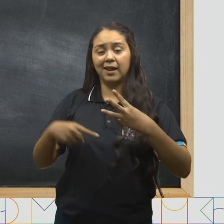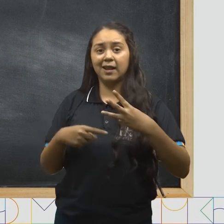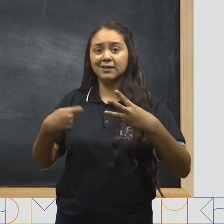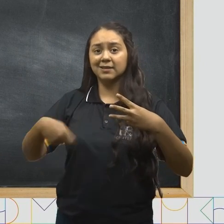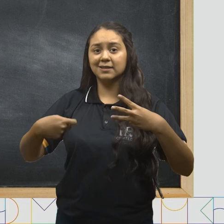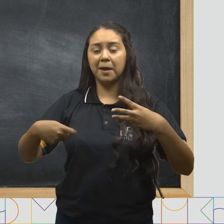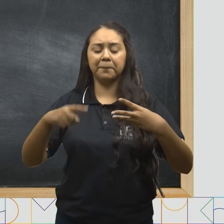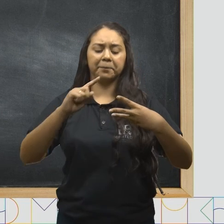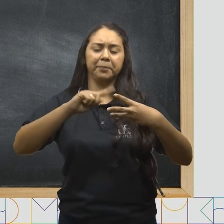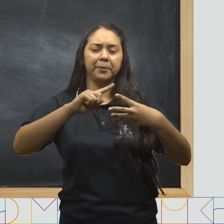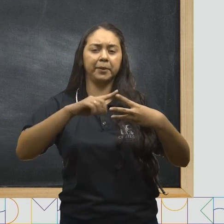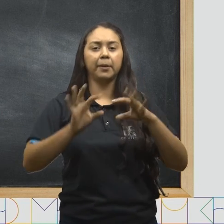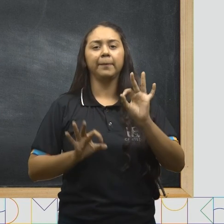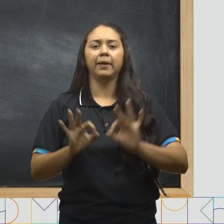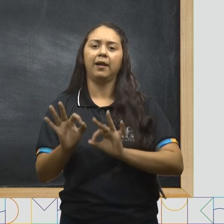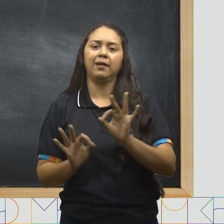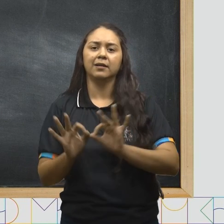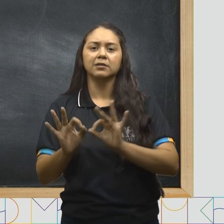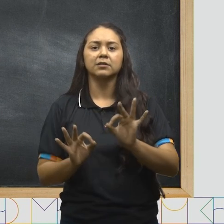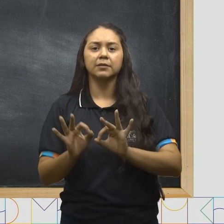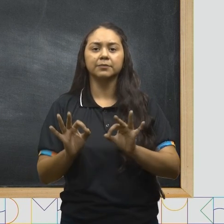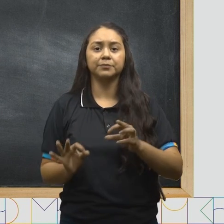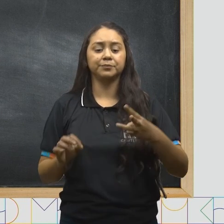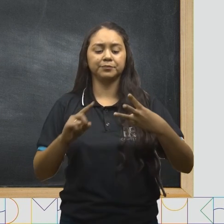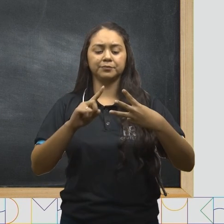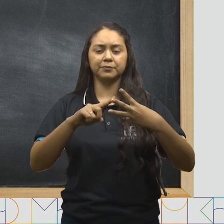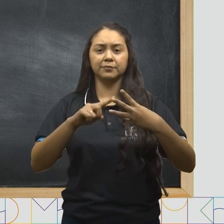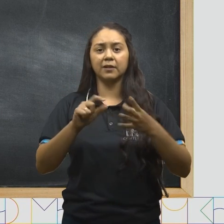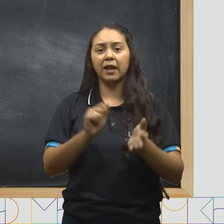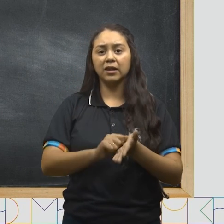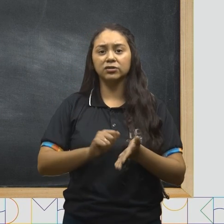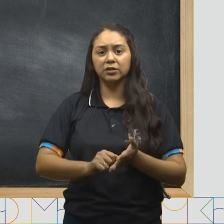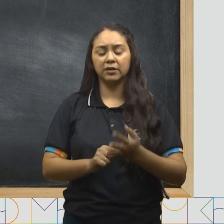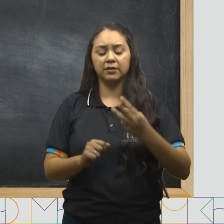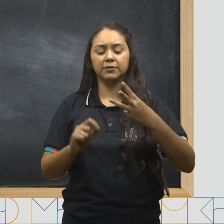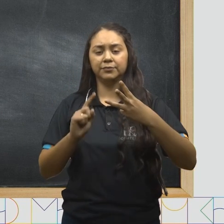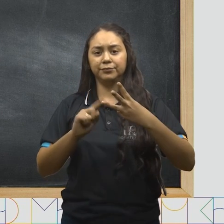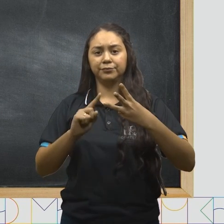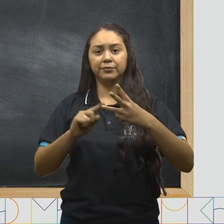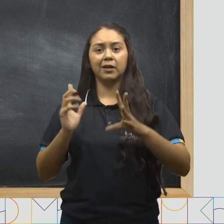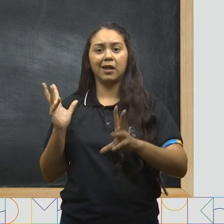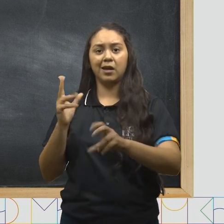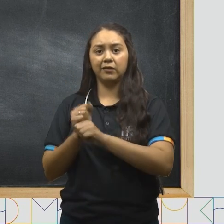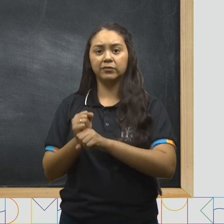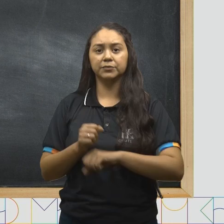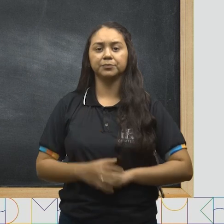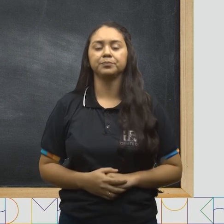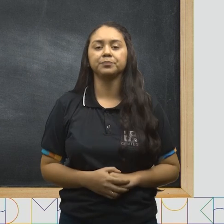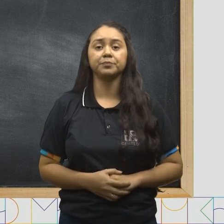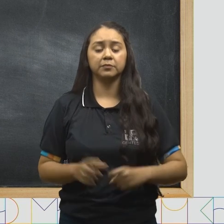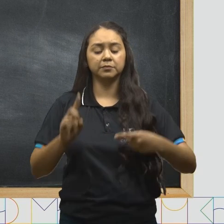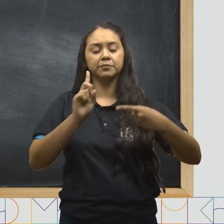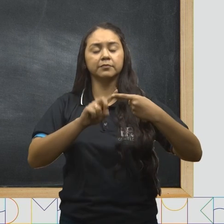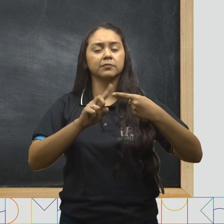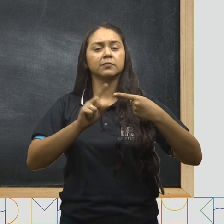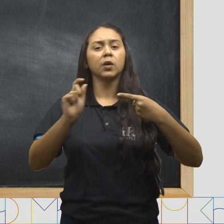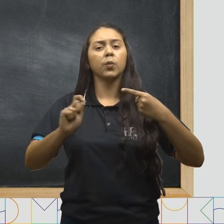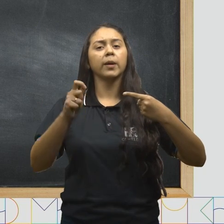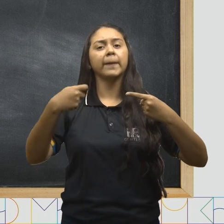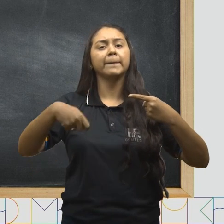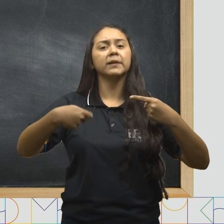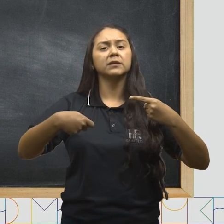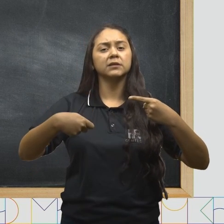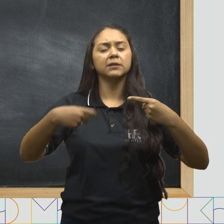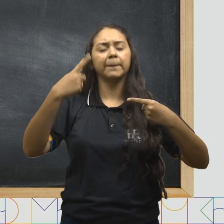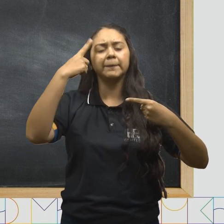necessários. Primeiro, planejamento, a escrita e a revisão. No item de planejamento,